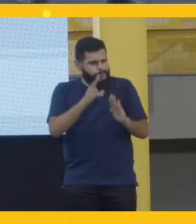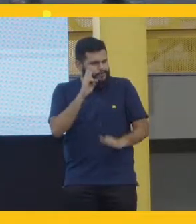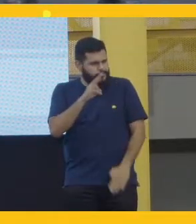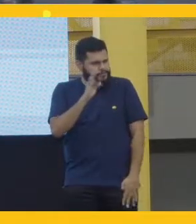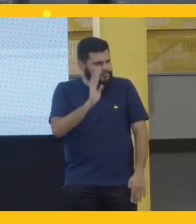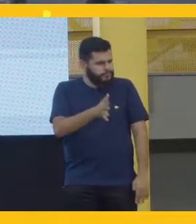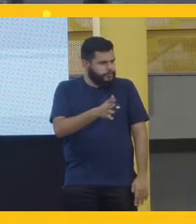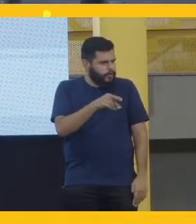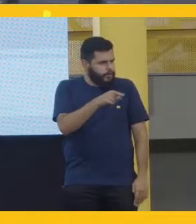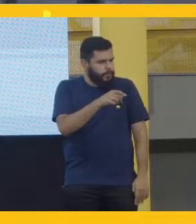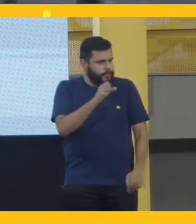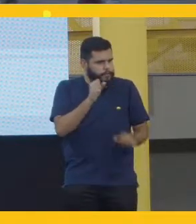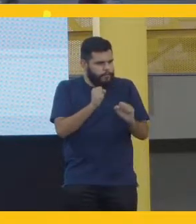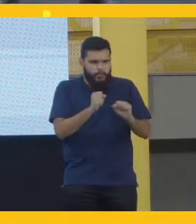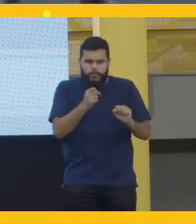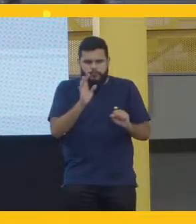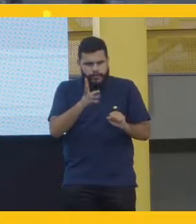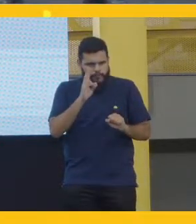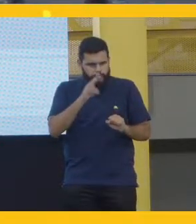coisa pode vir a esquentar?